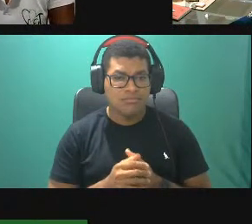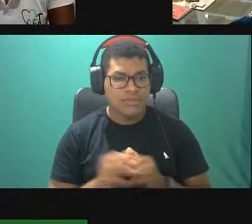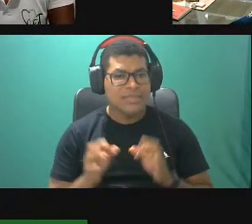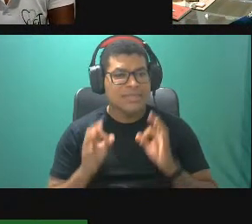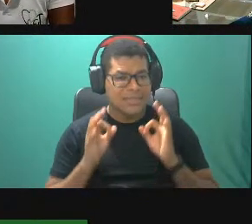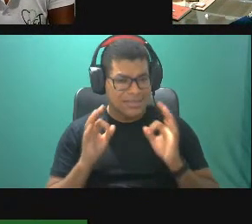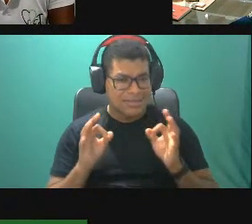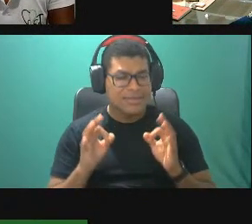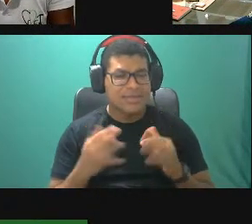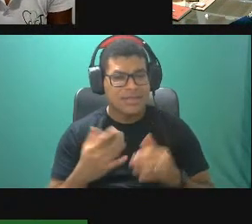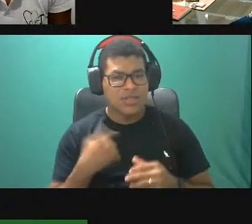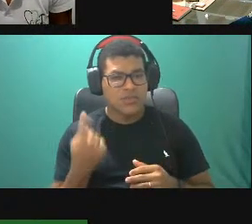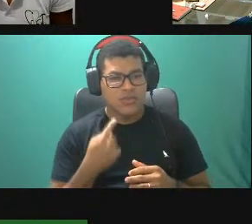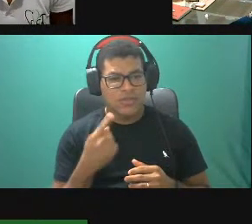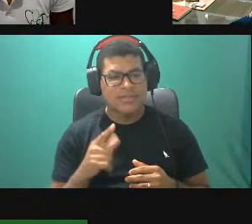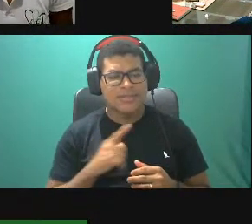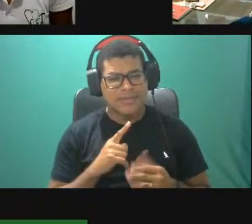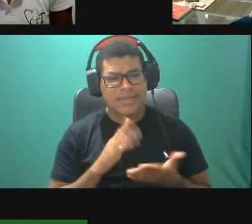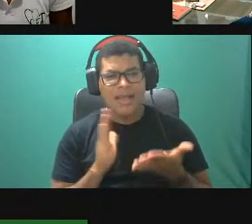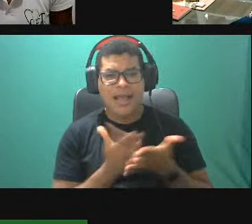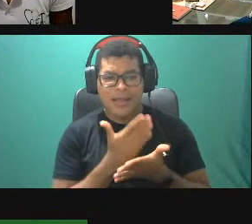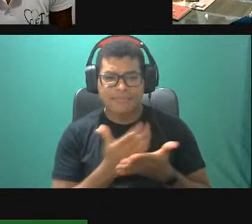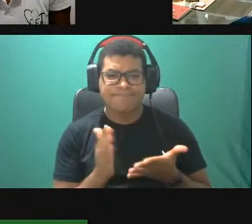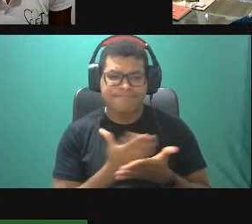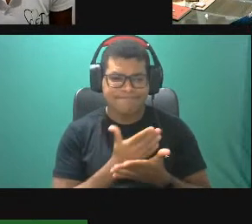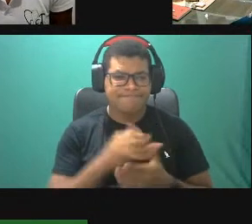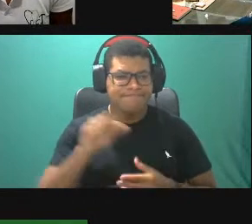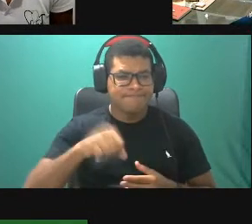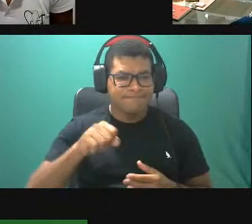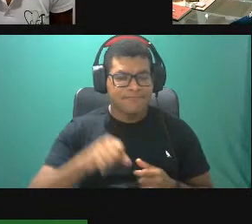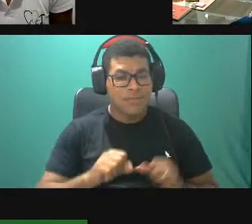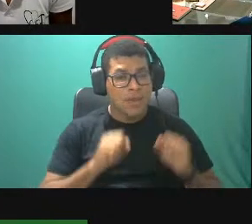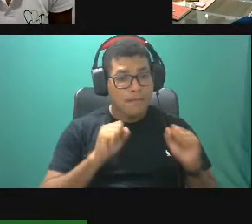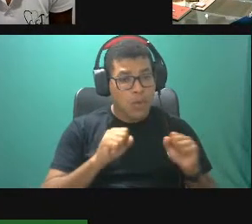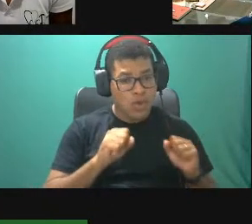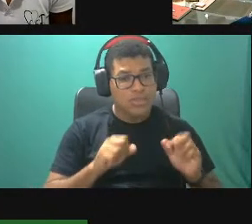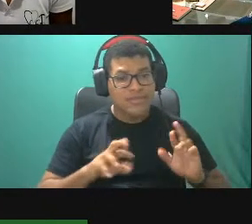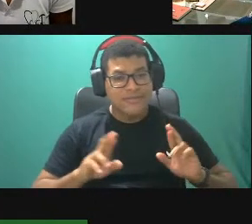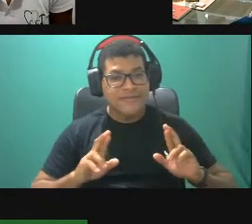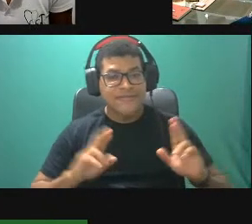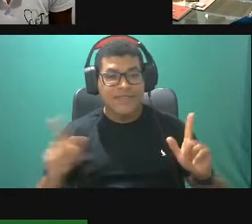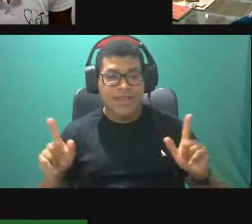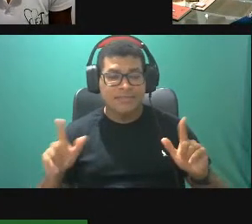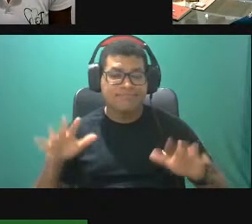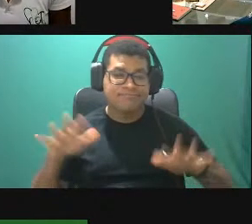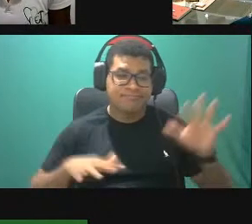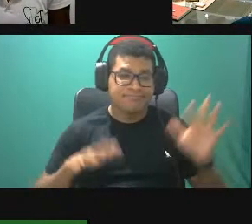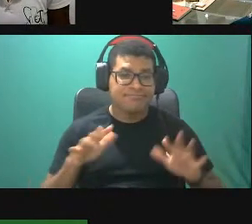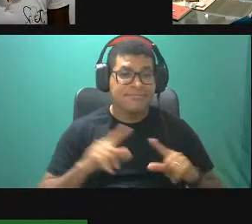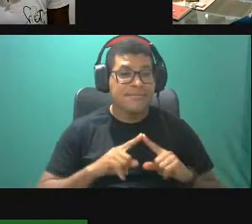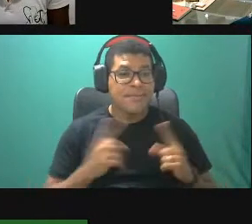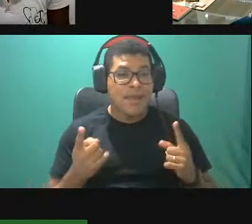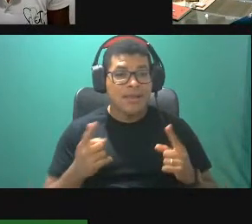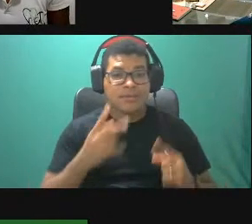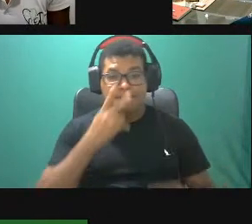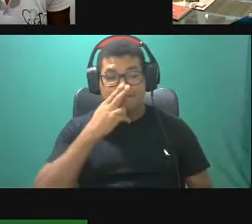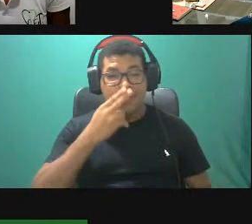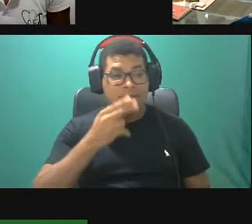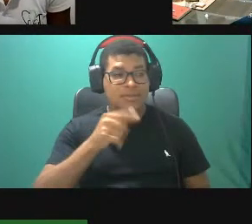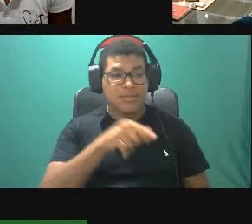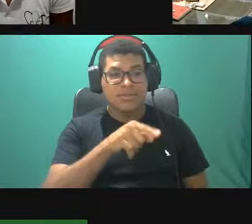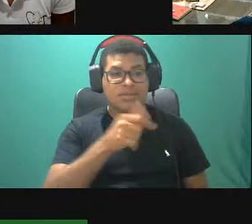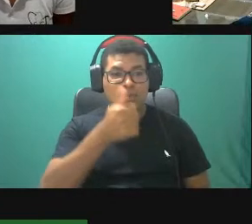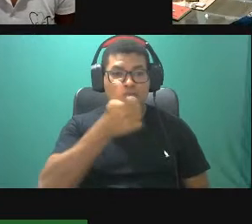Certamente, né, a gente tem algumas questões que podem fazer uma diferença ou outra, mas não que isso invalide, tá? Inclusive